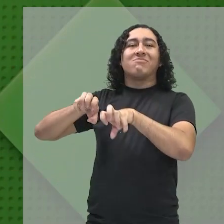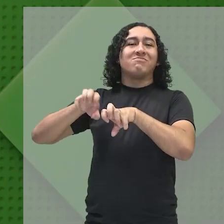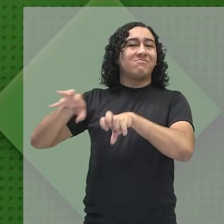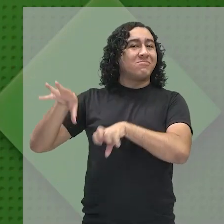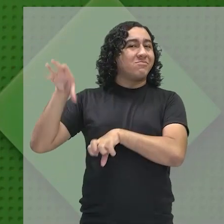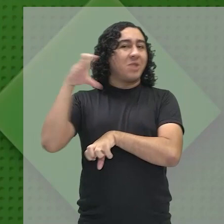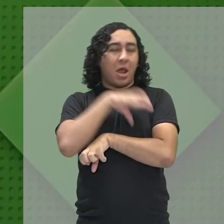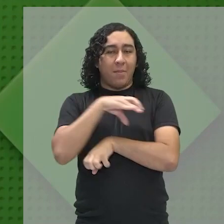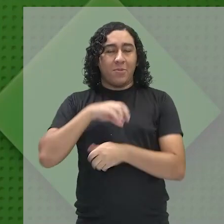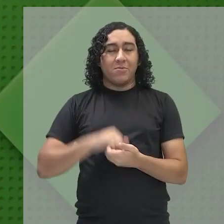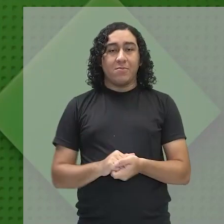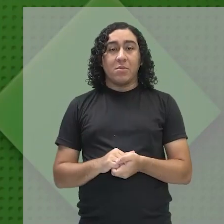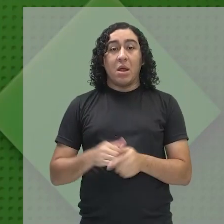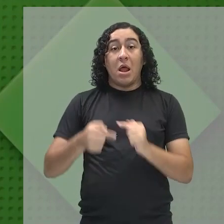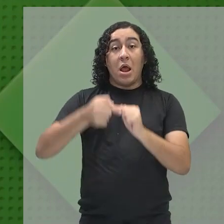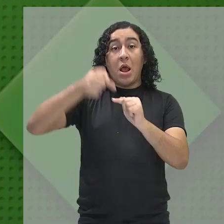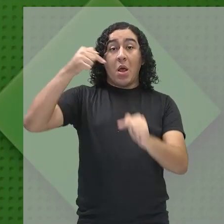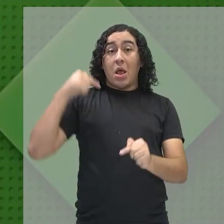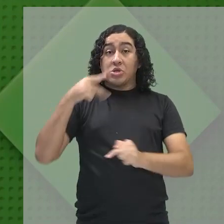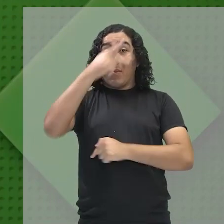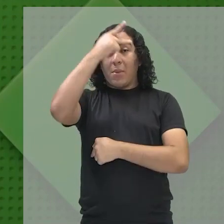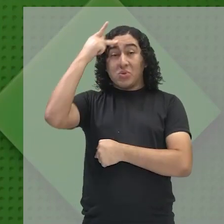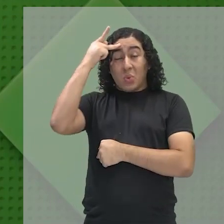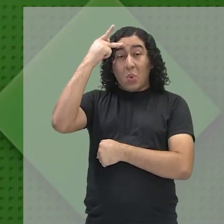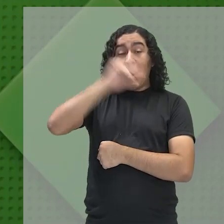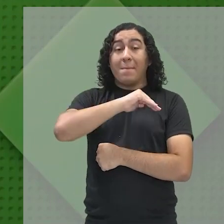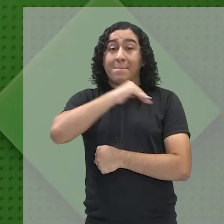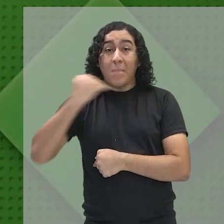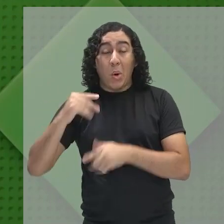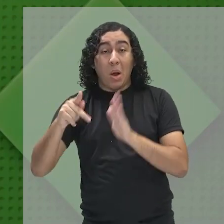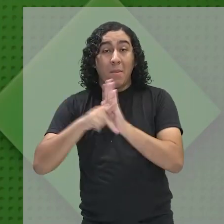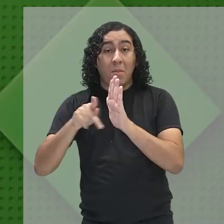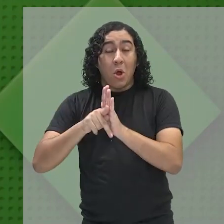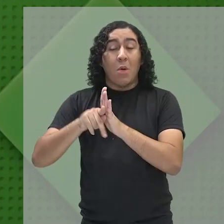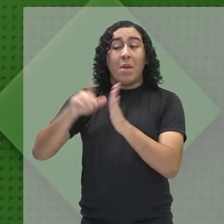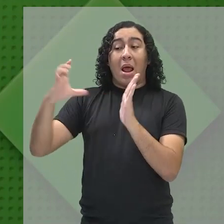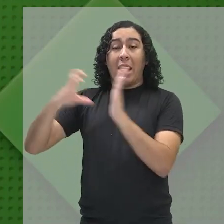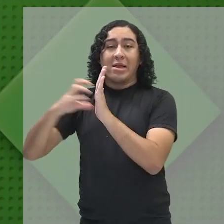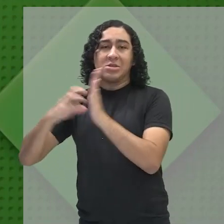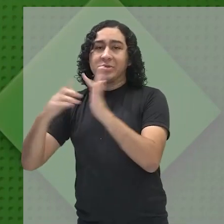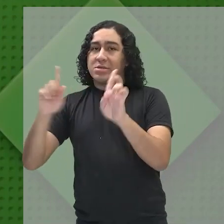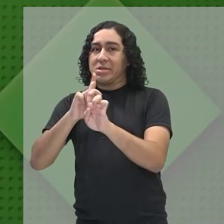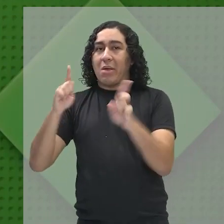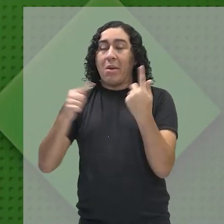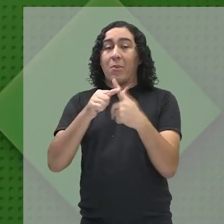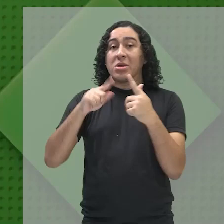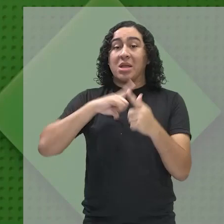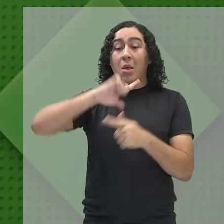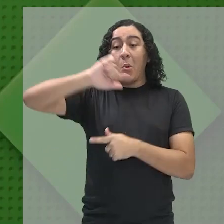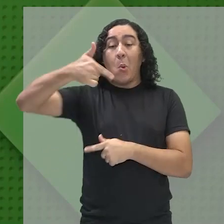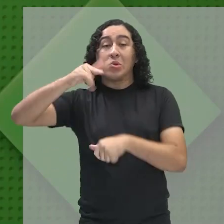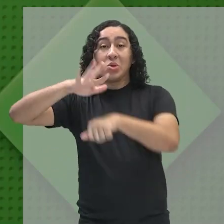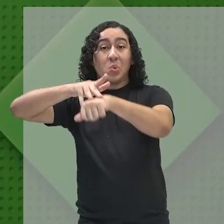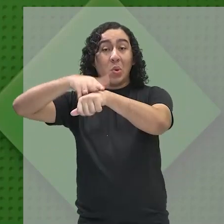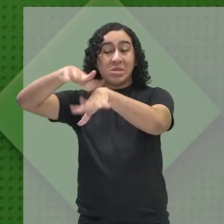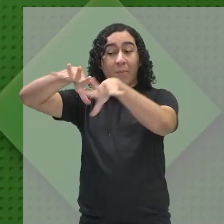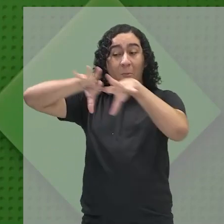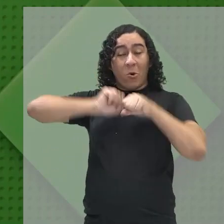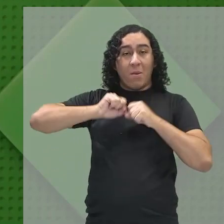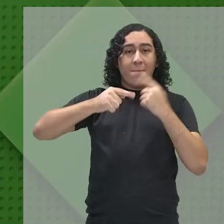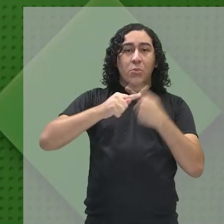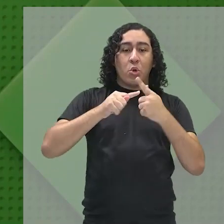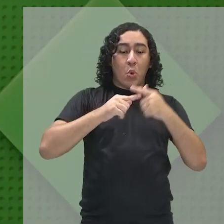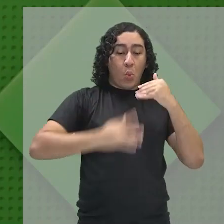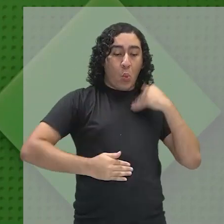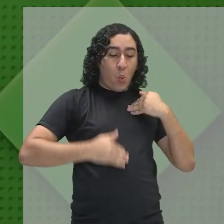geralmente, antigamente, né, não morriam exatamente de AIDS, morriam por causa dessas doenças oportunistas, uma vez que o corpo, né, o